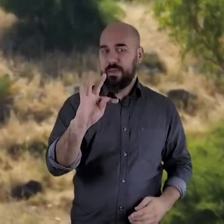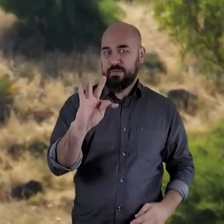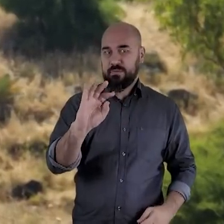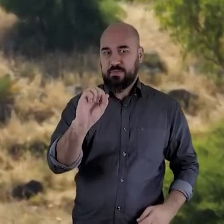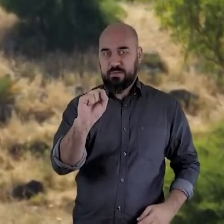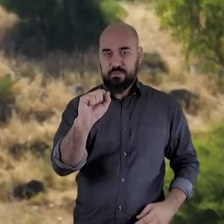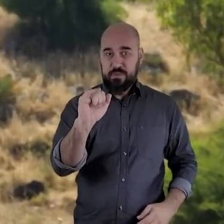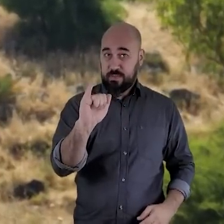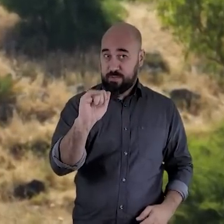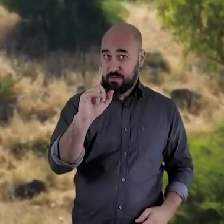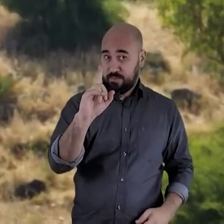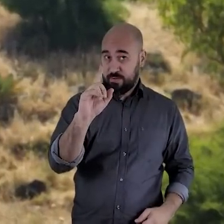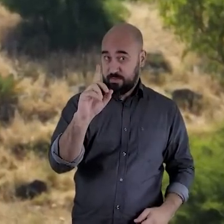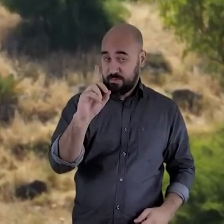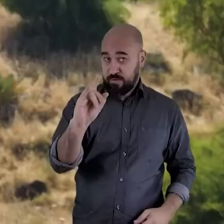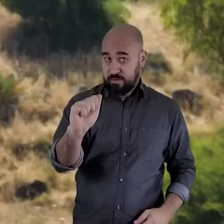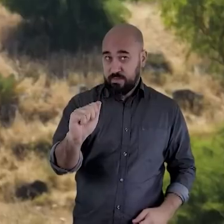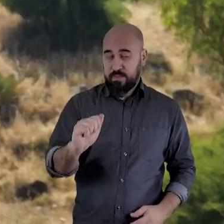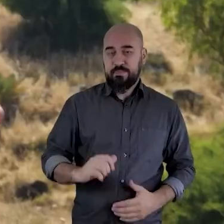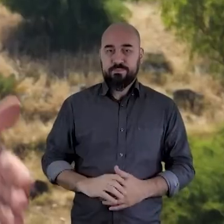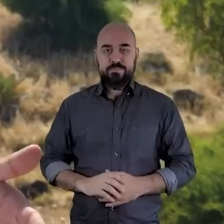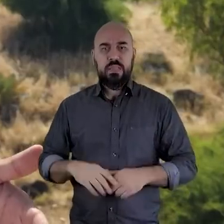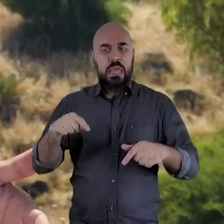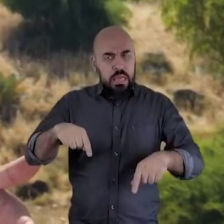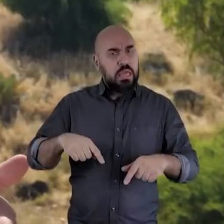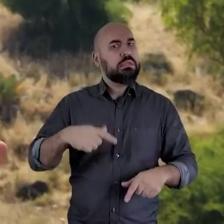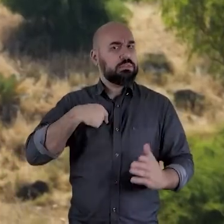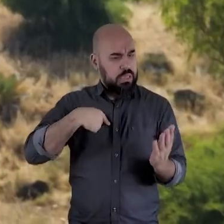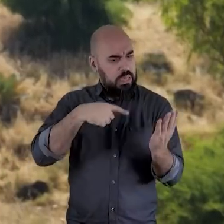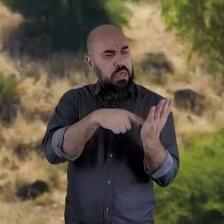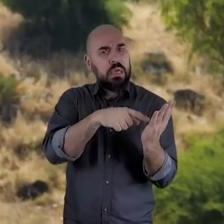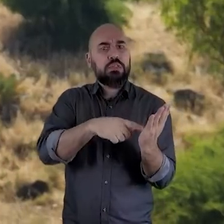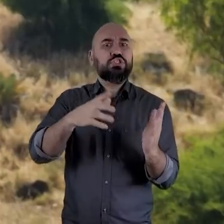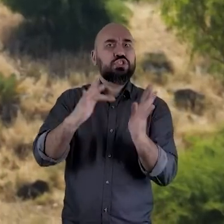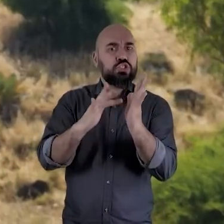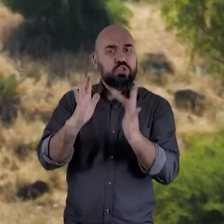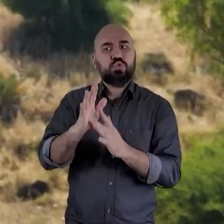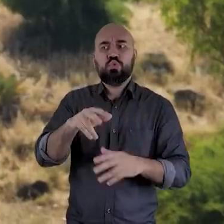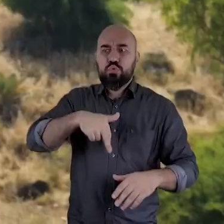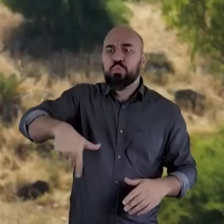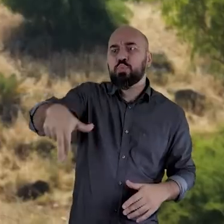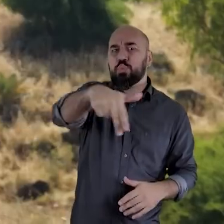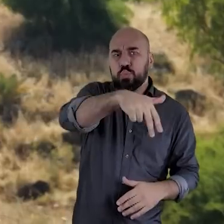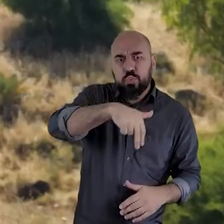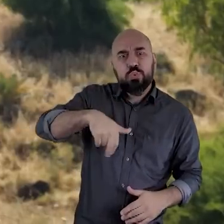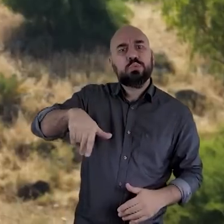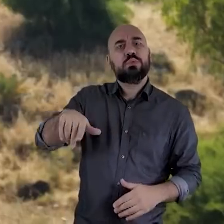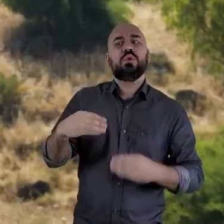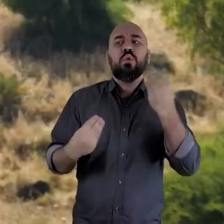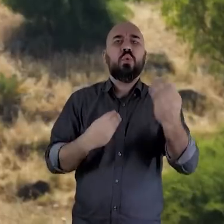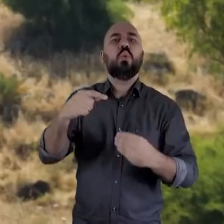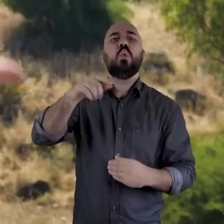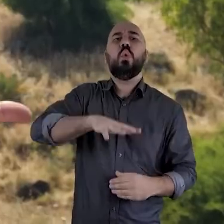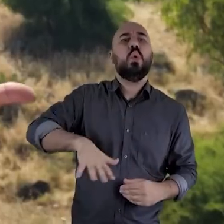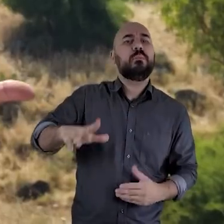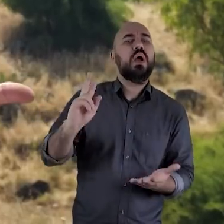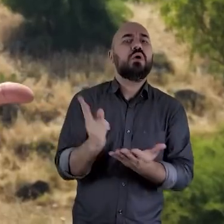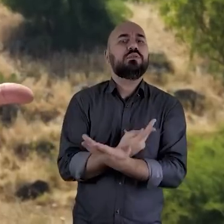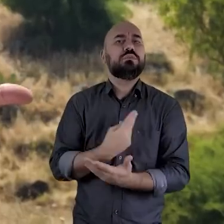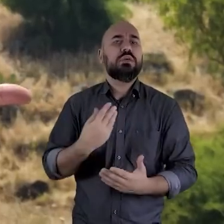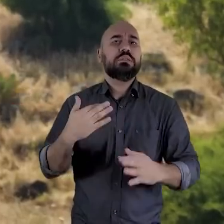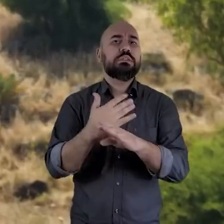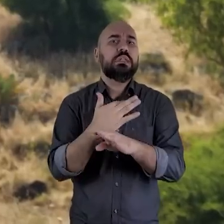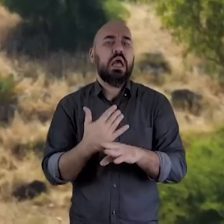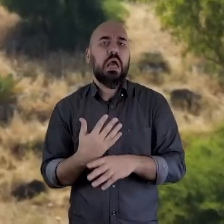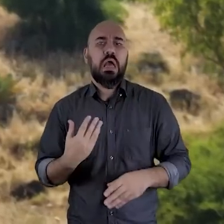em relação ao ministério de Jesus. Como era a vida diária aqui? O que as pessoas faziam? Como era a estrutura da cidade? Ela é mencionada no